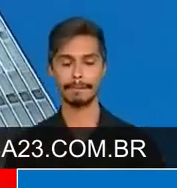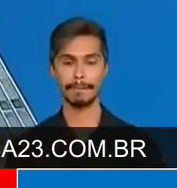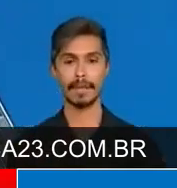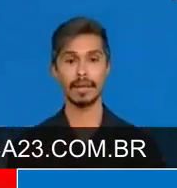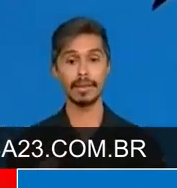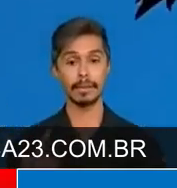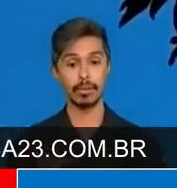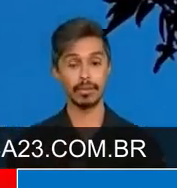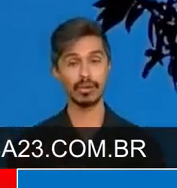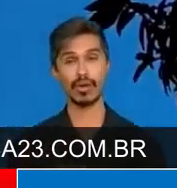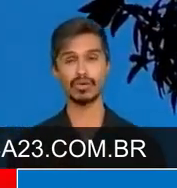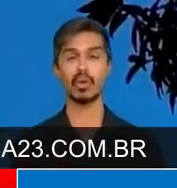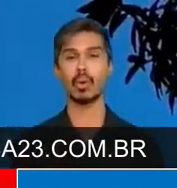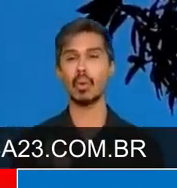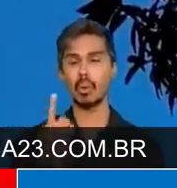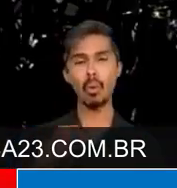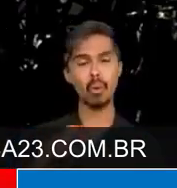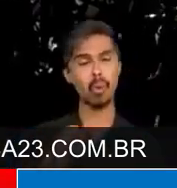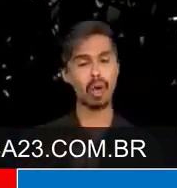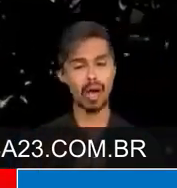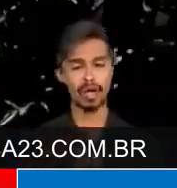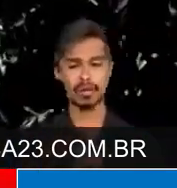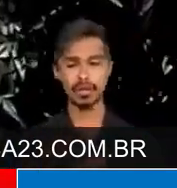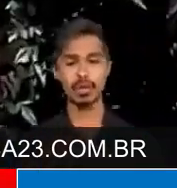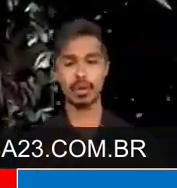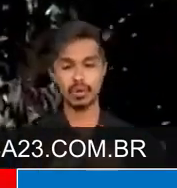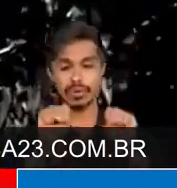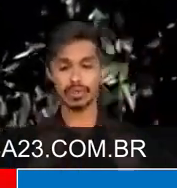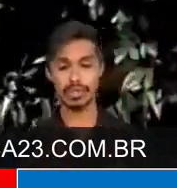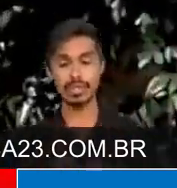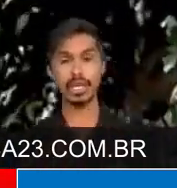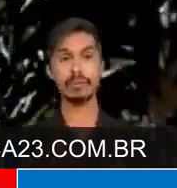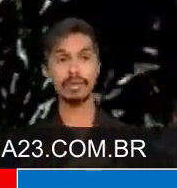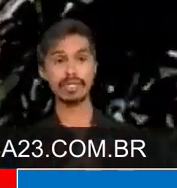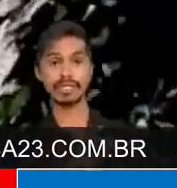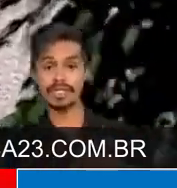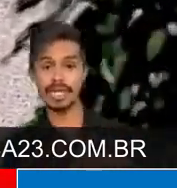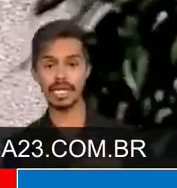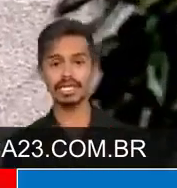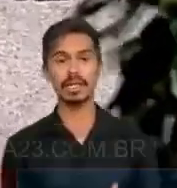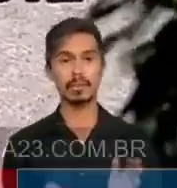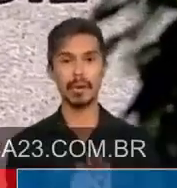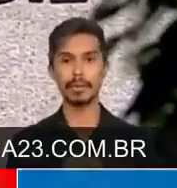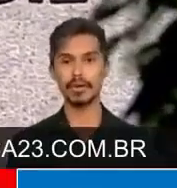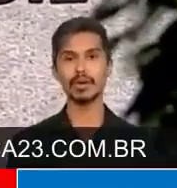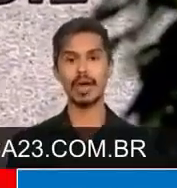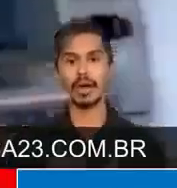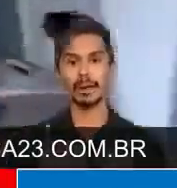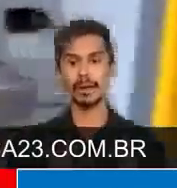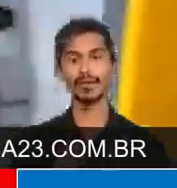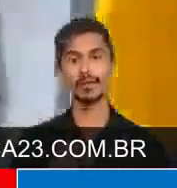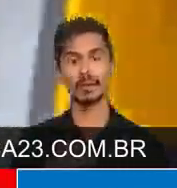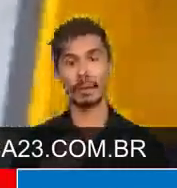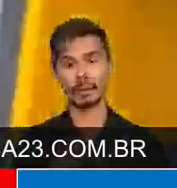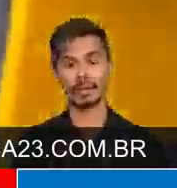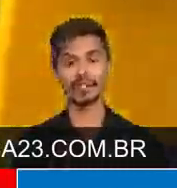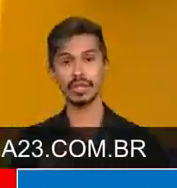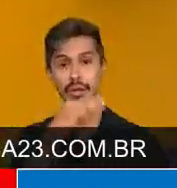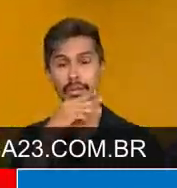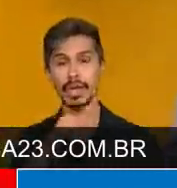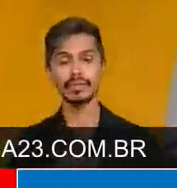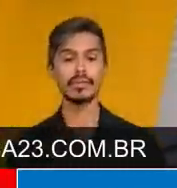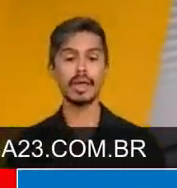ficar fora do ar por quase um ano, o sistema de valores a receber do Banco Central foi reaberto em março. Mas, até agosto, menos